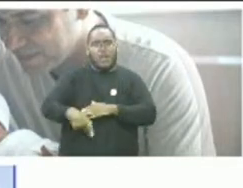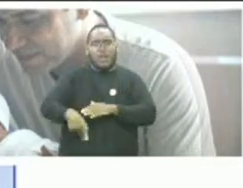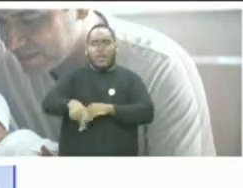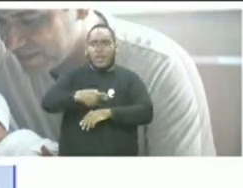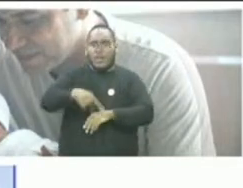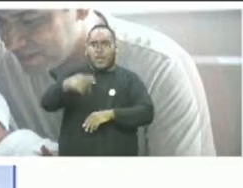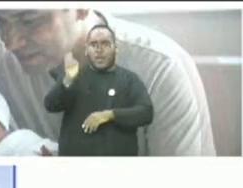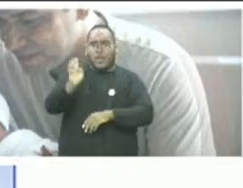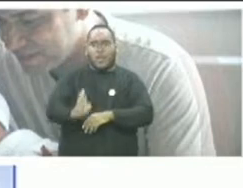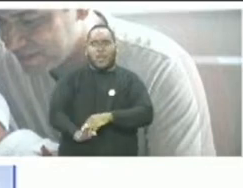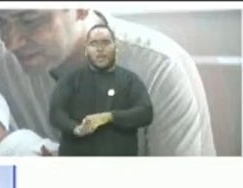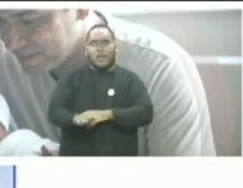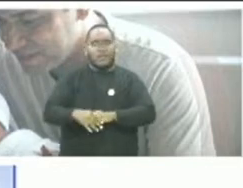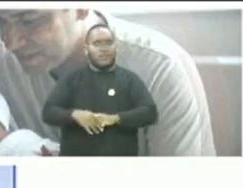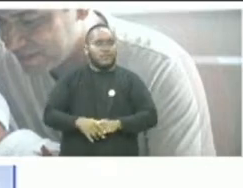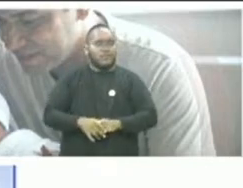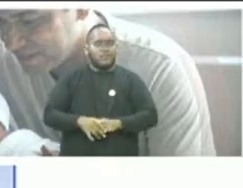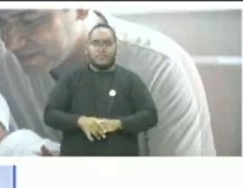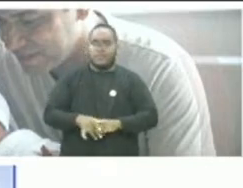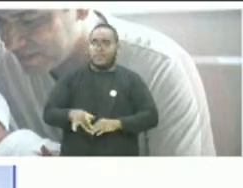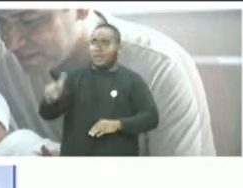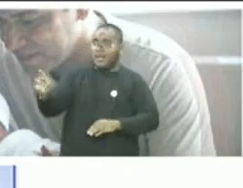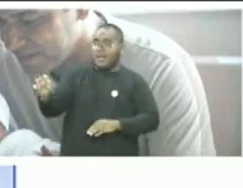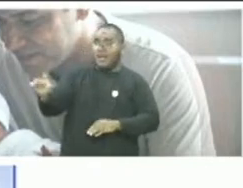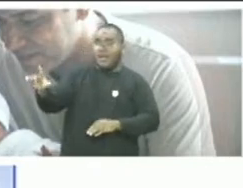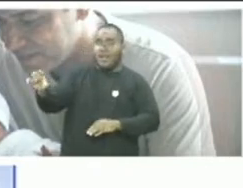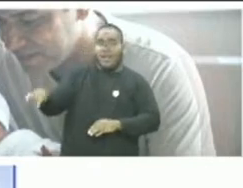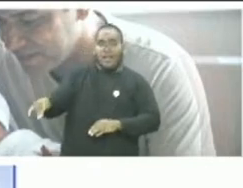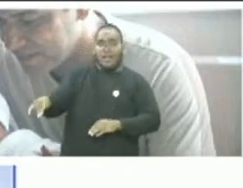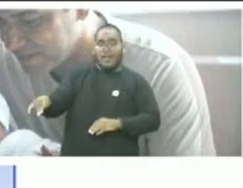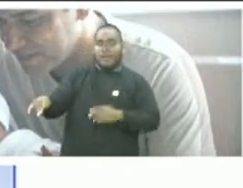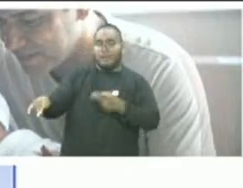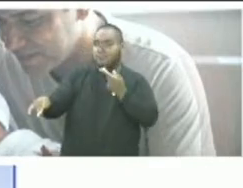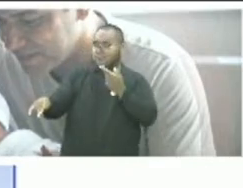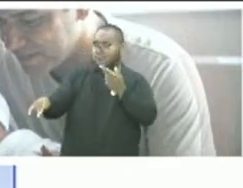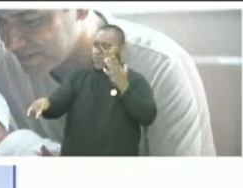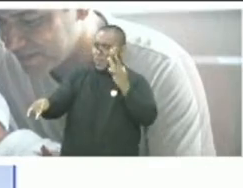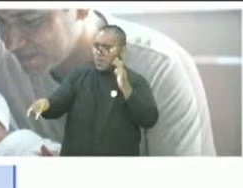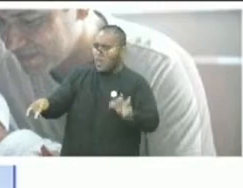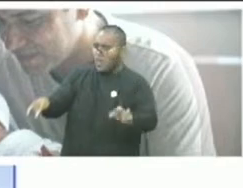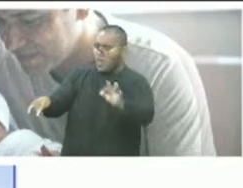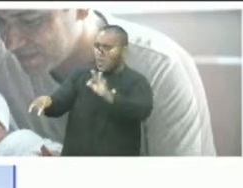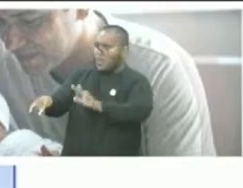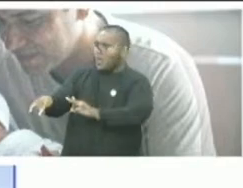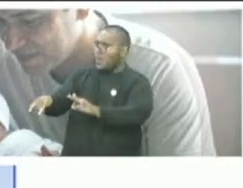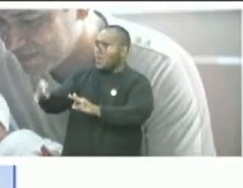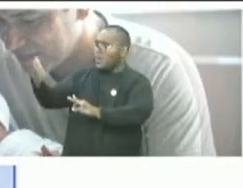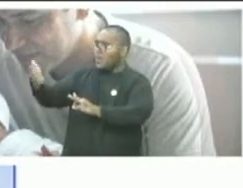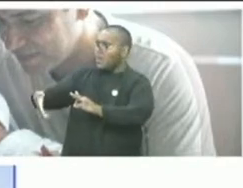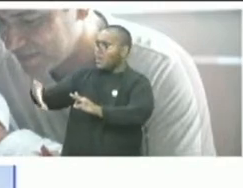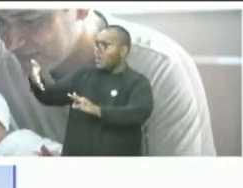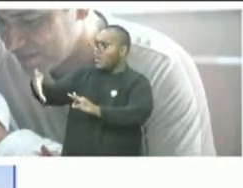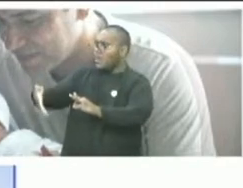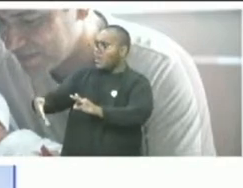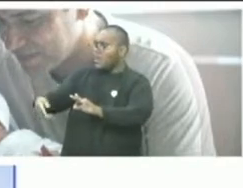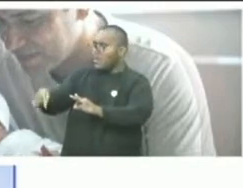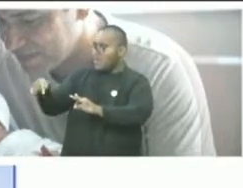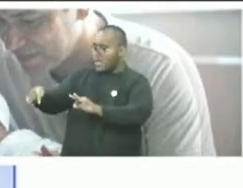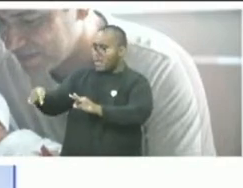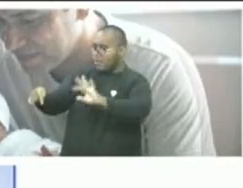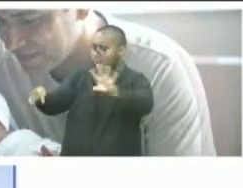E ouvir a Ellen, né? E eu vou partir exatamente dessa fala da